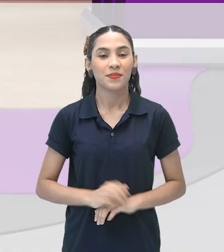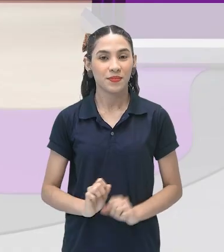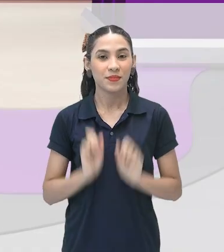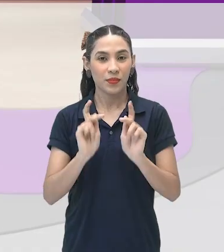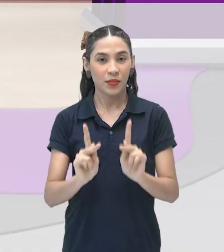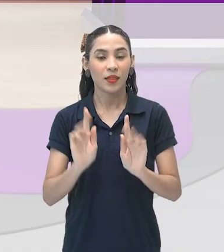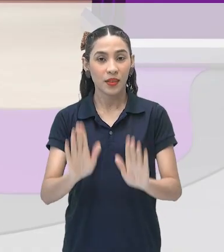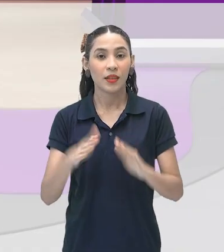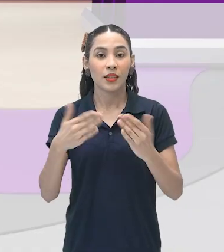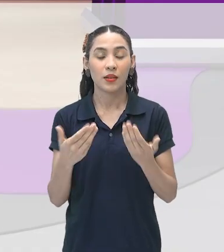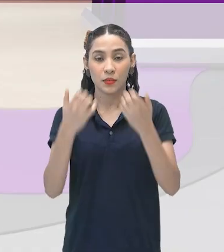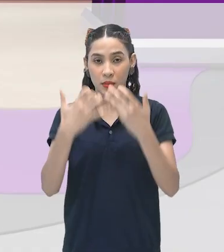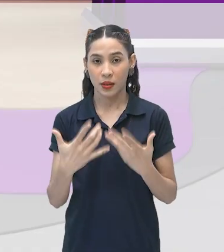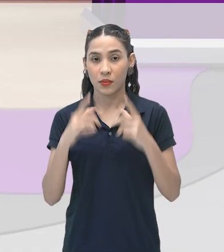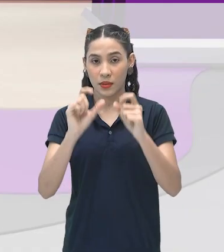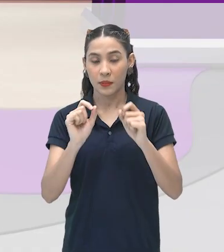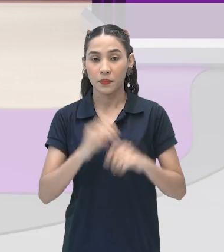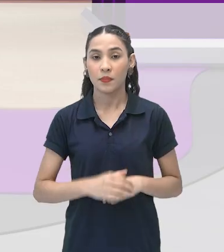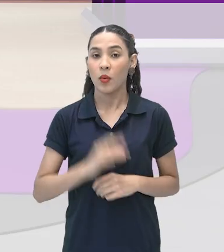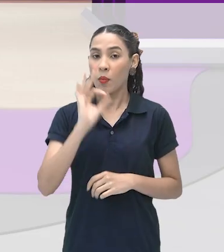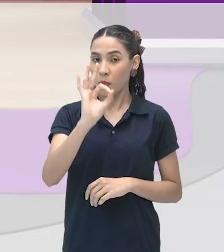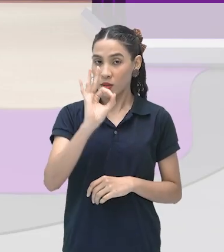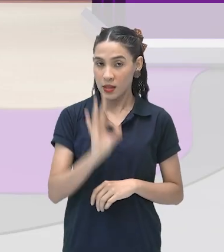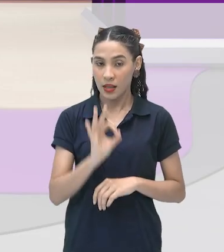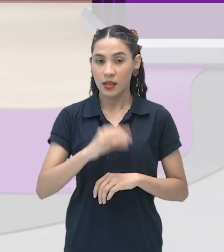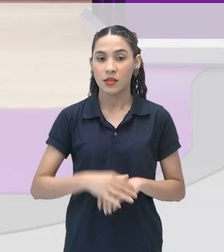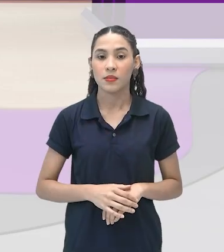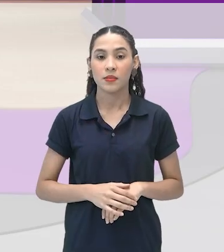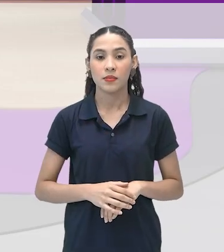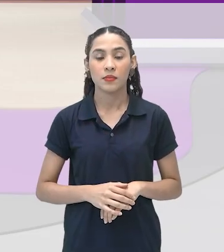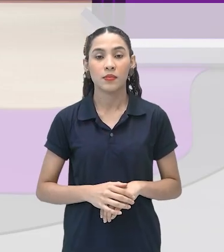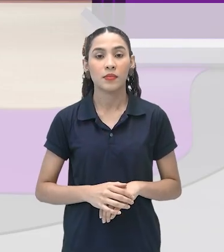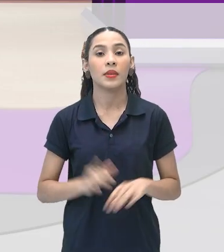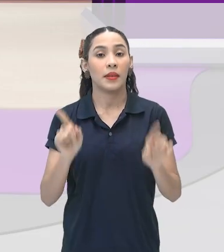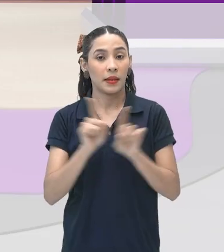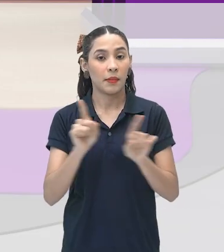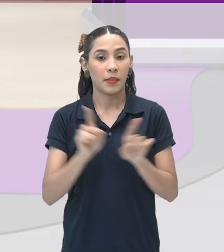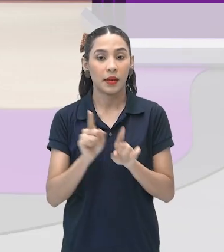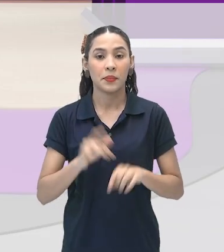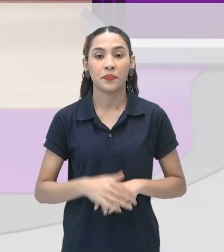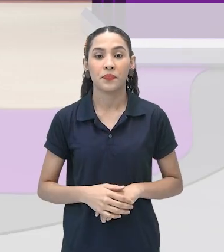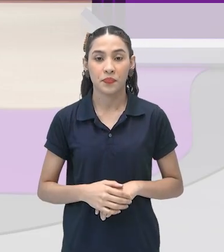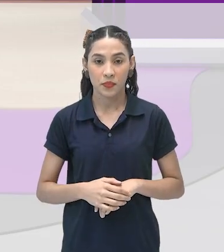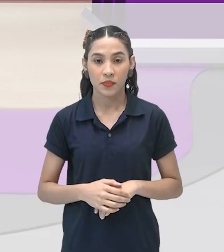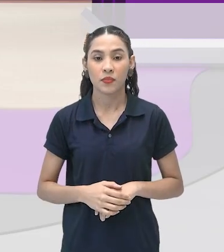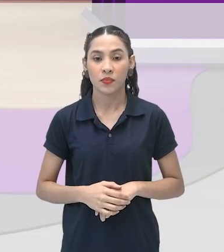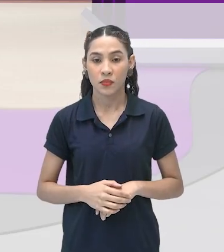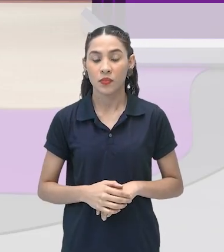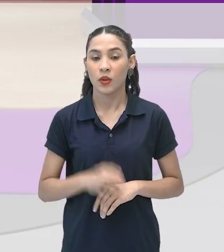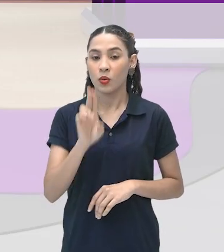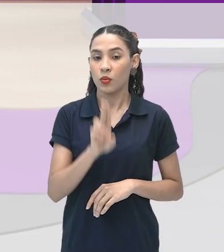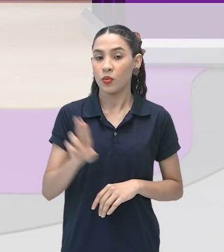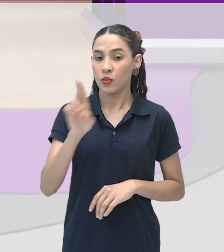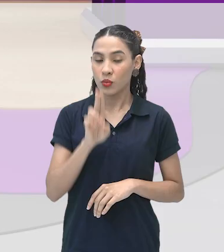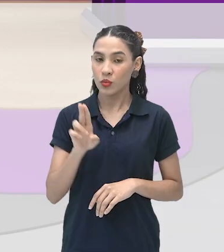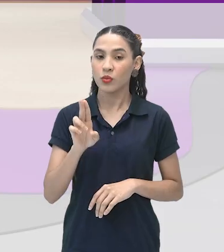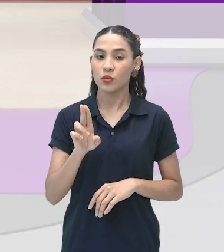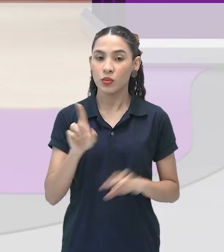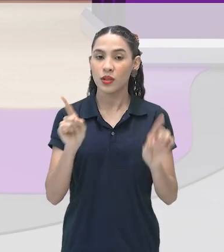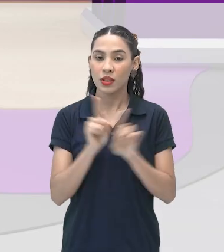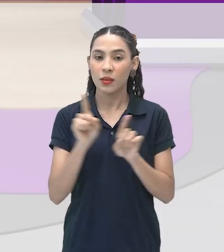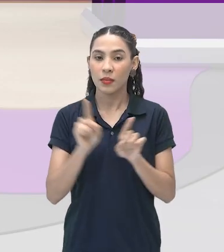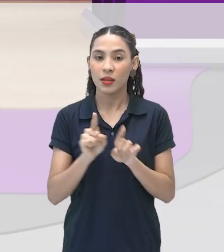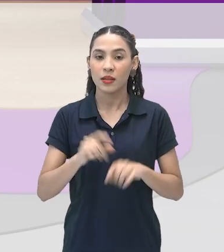financeira. Muito bem, vamos falar sobre porcentagem e sobre a